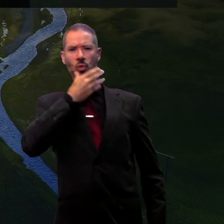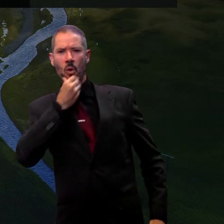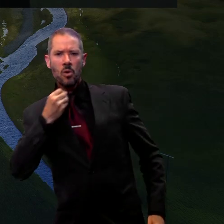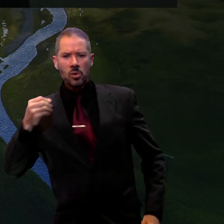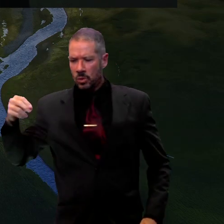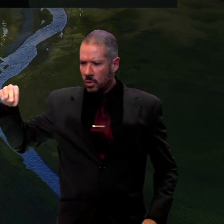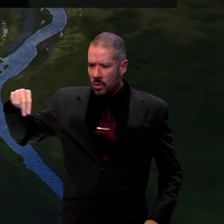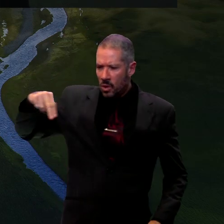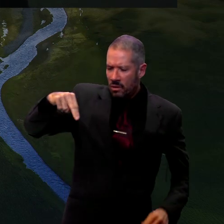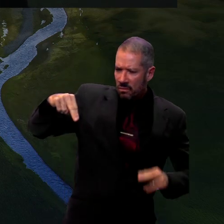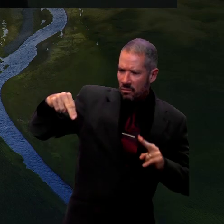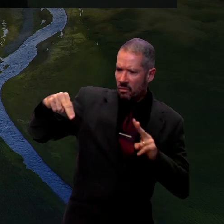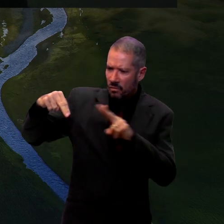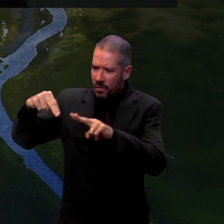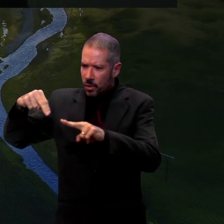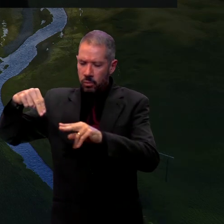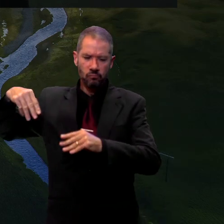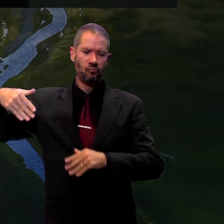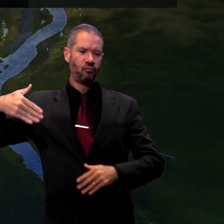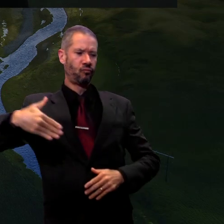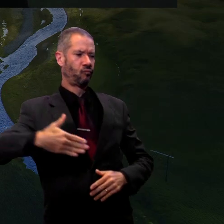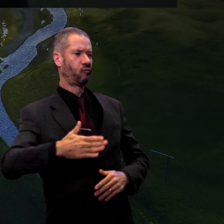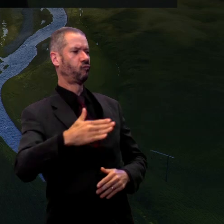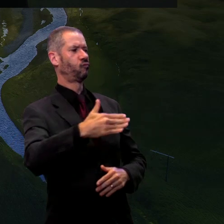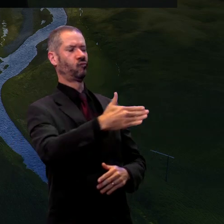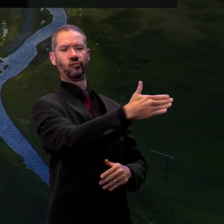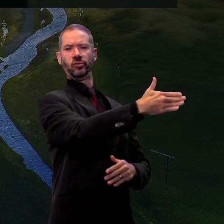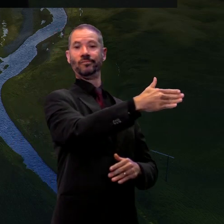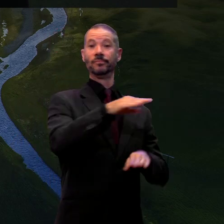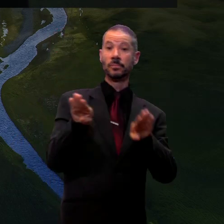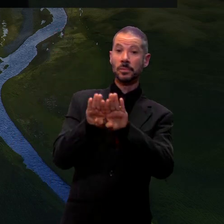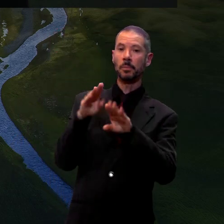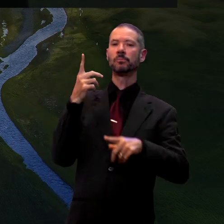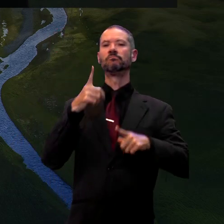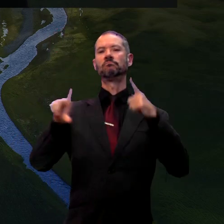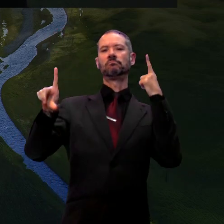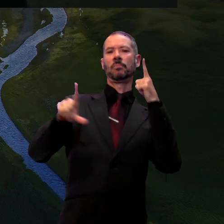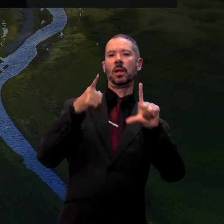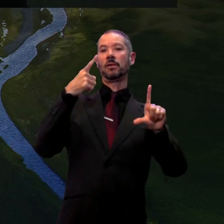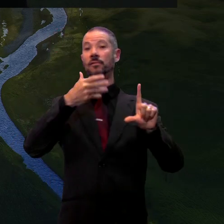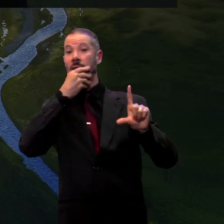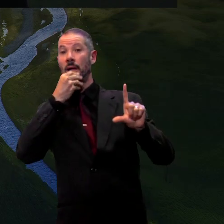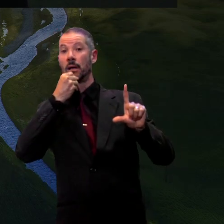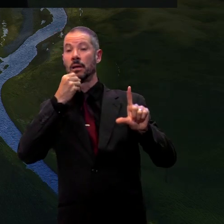homem, passou pelo outro lado. E assim também um levita.